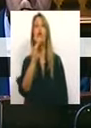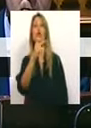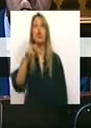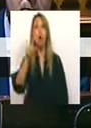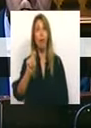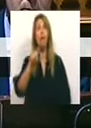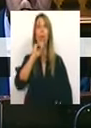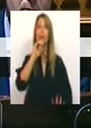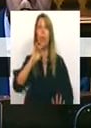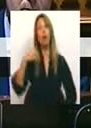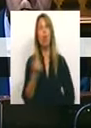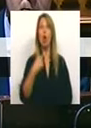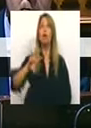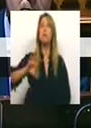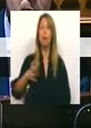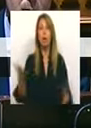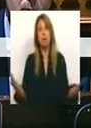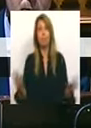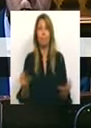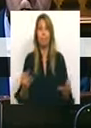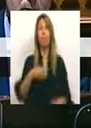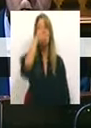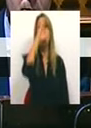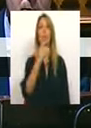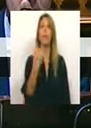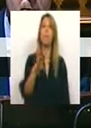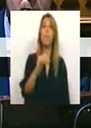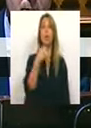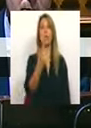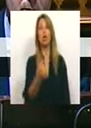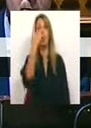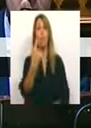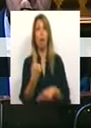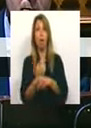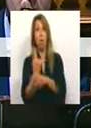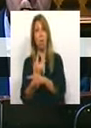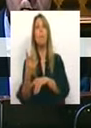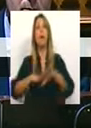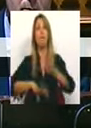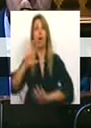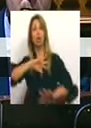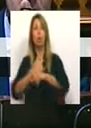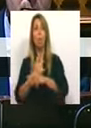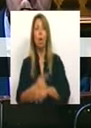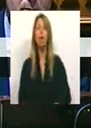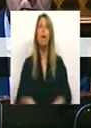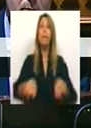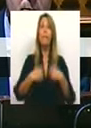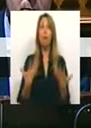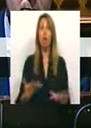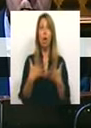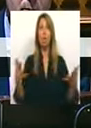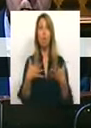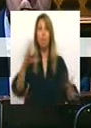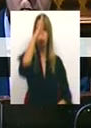assim, com o Governo e o PS a dizerem uma coisa e a fazer-se outra, com os partidos da atual maioria governativa